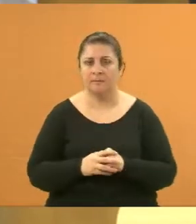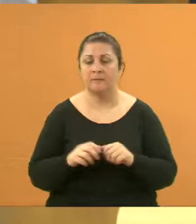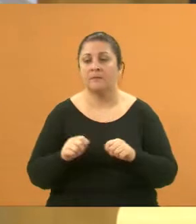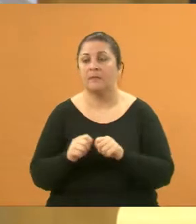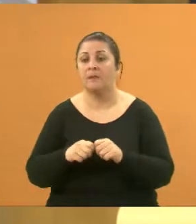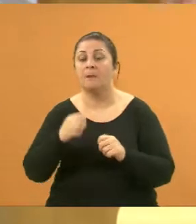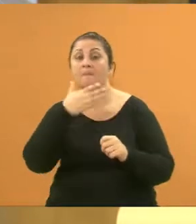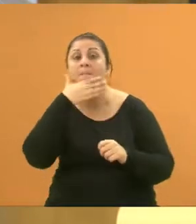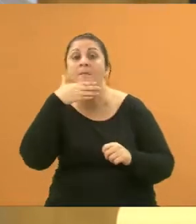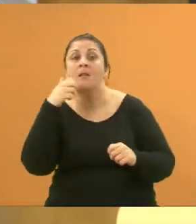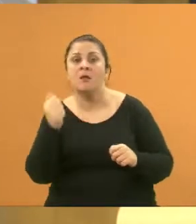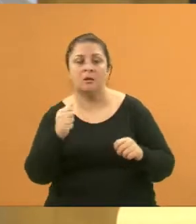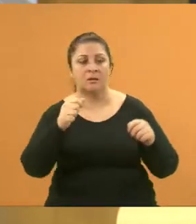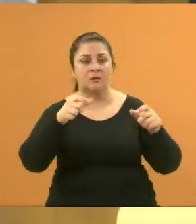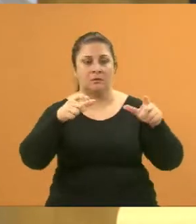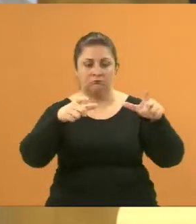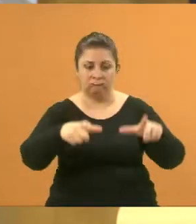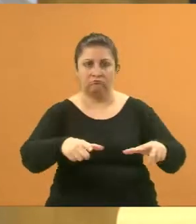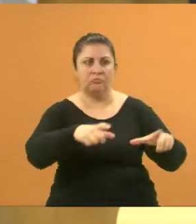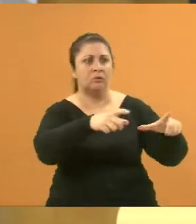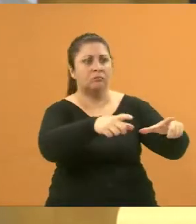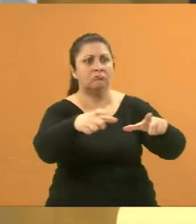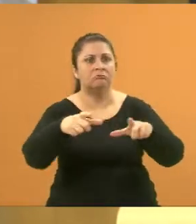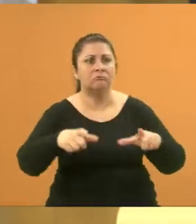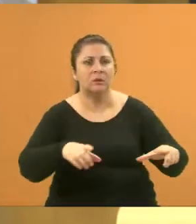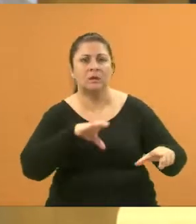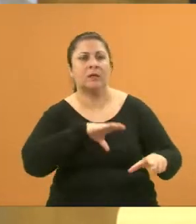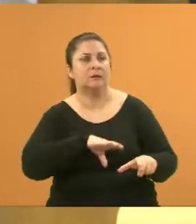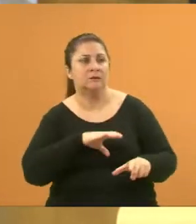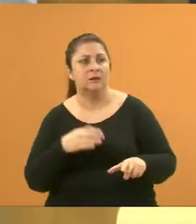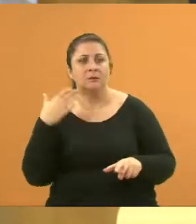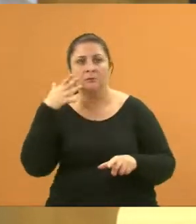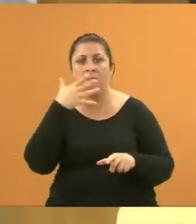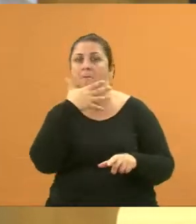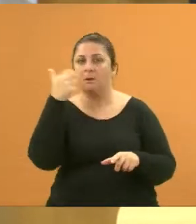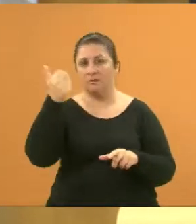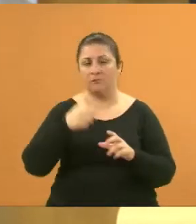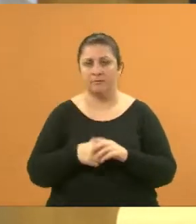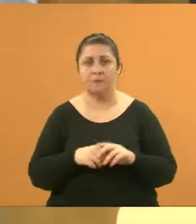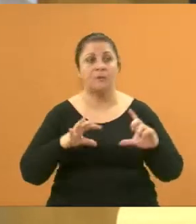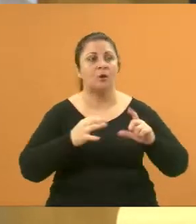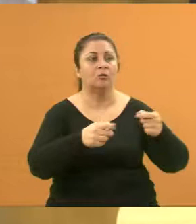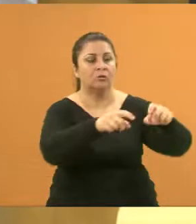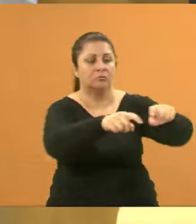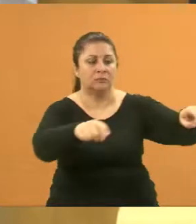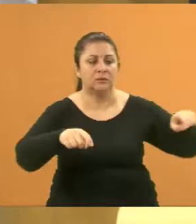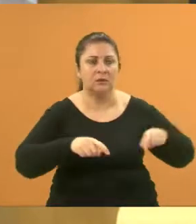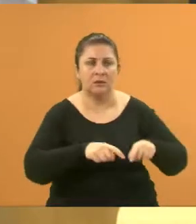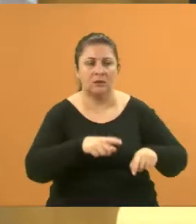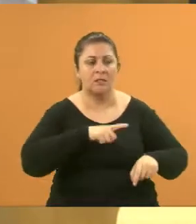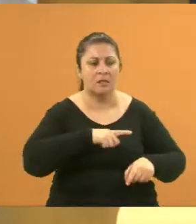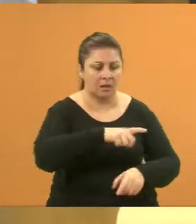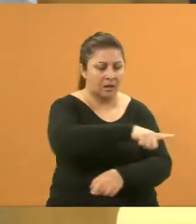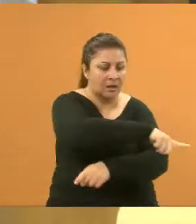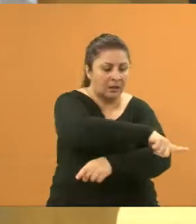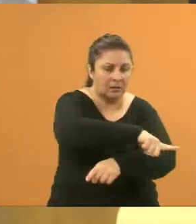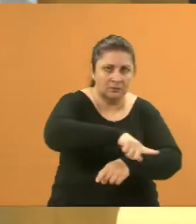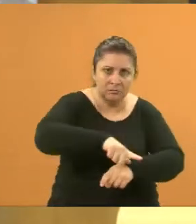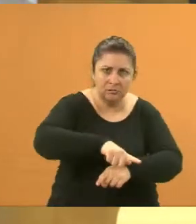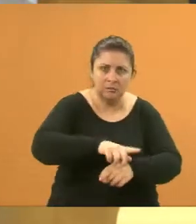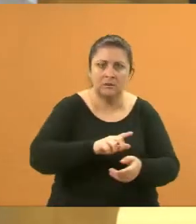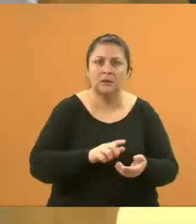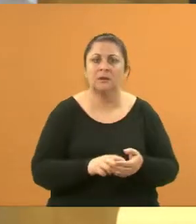dar uma visibilidade melhor na nossa cidade, que é o que nós queremos, que todos os terrenos tenham as calçadas para